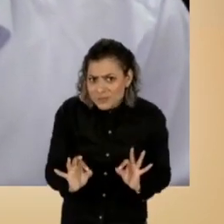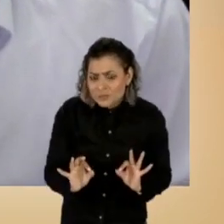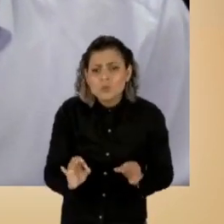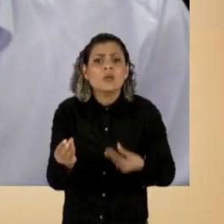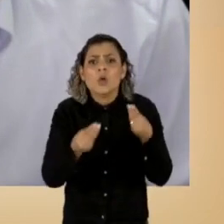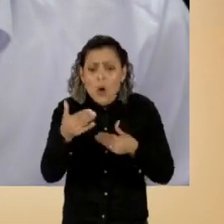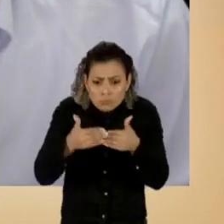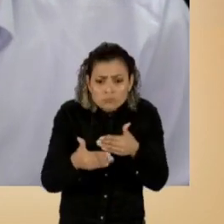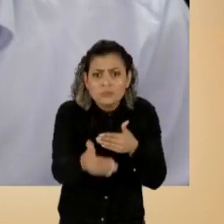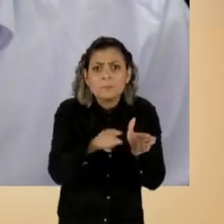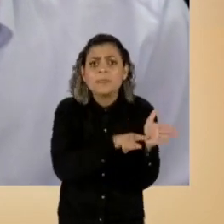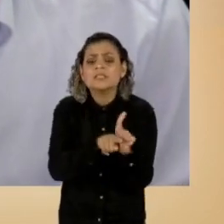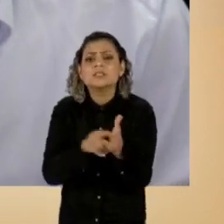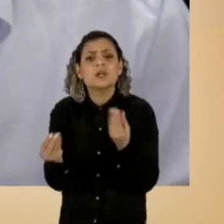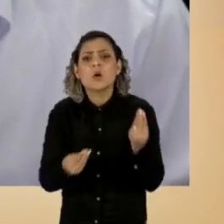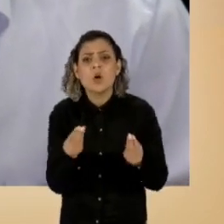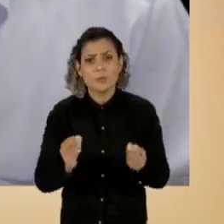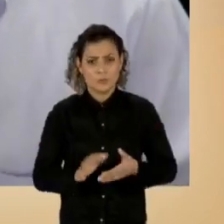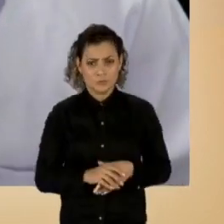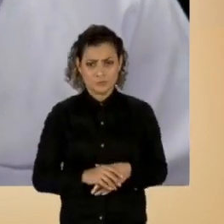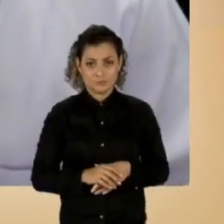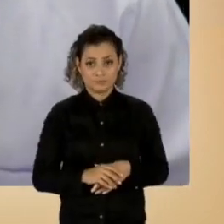próximos passos da pesquisa